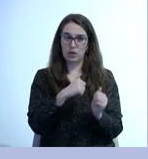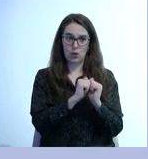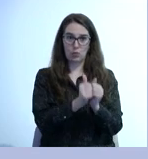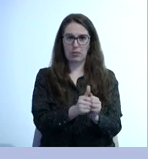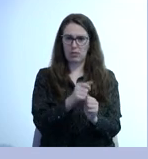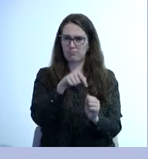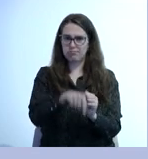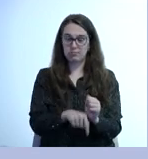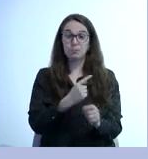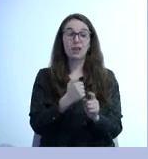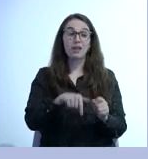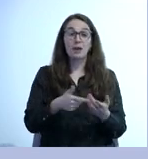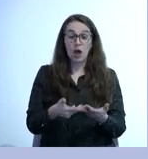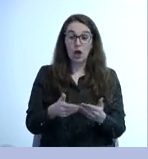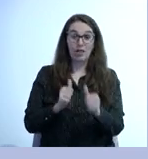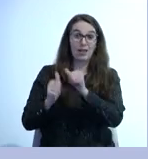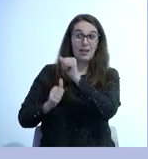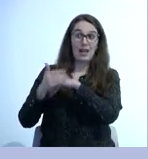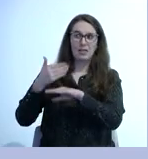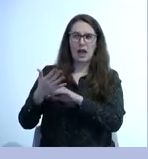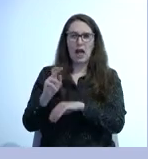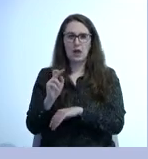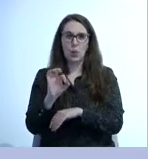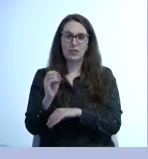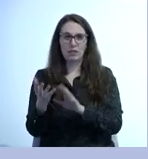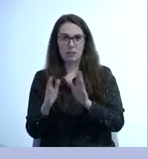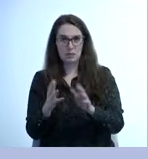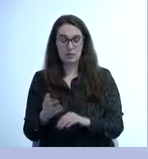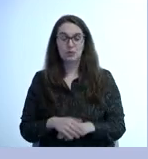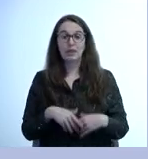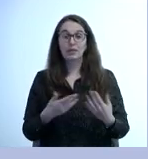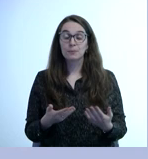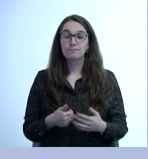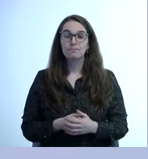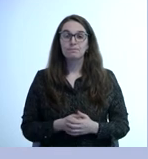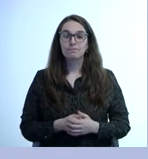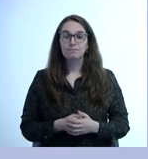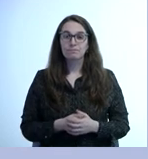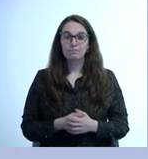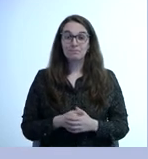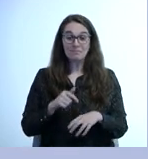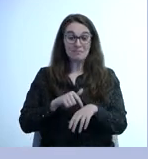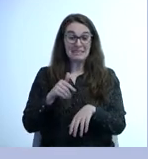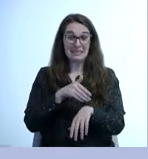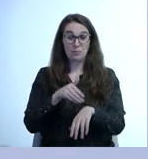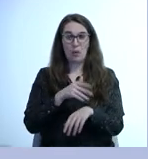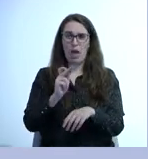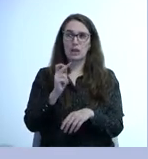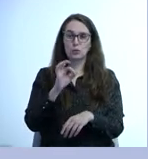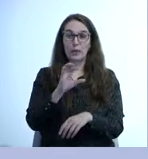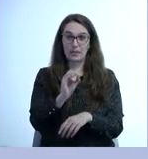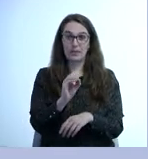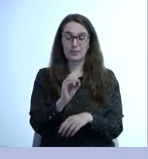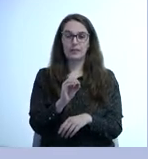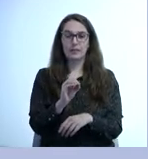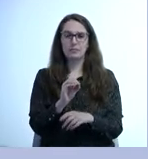momento presente aos anos 80, e onde nos anos 80, como se vê na